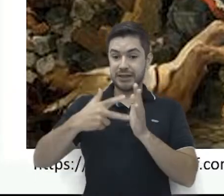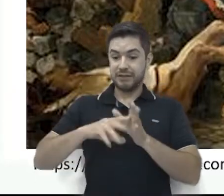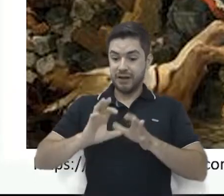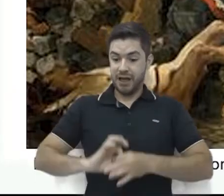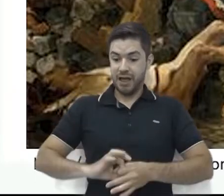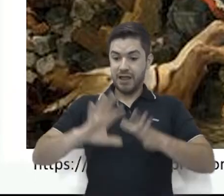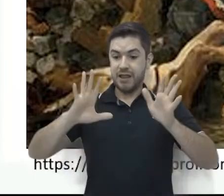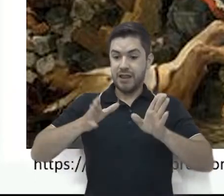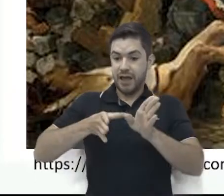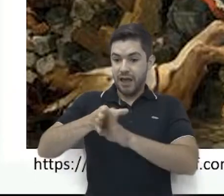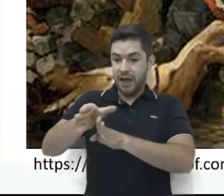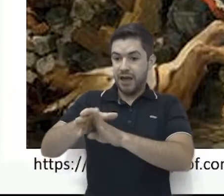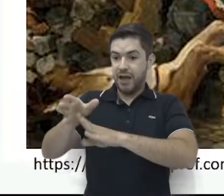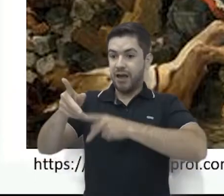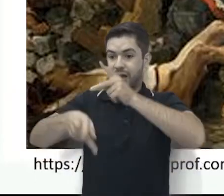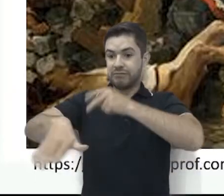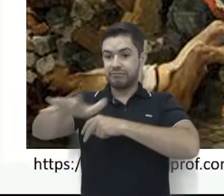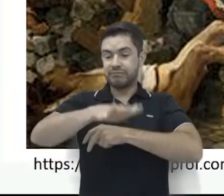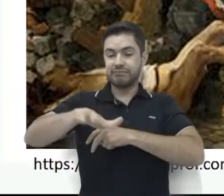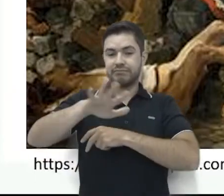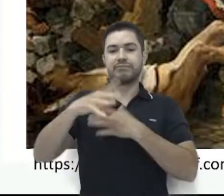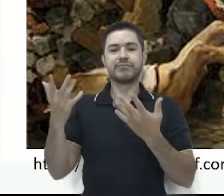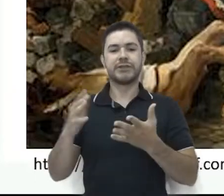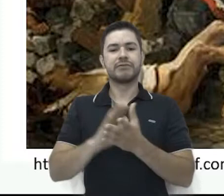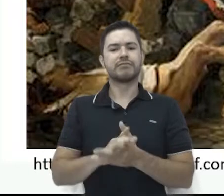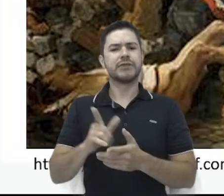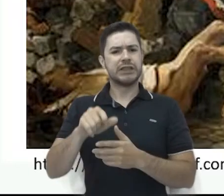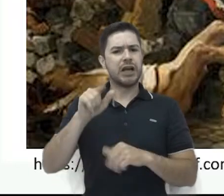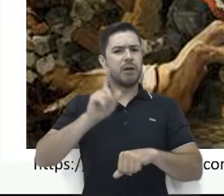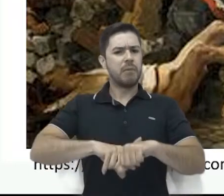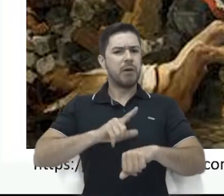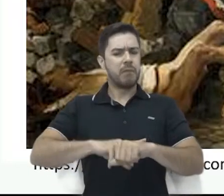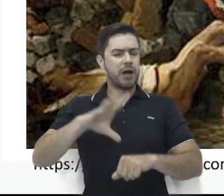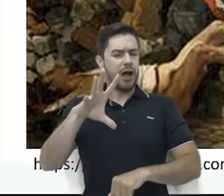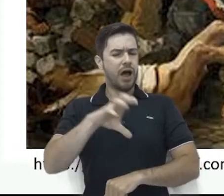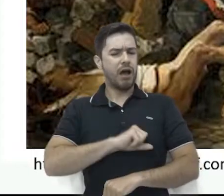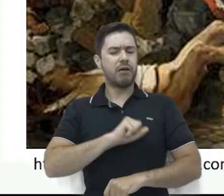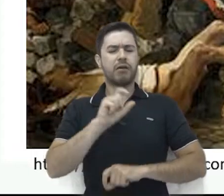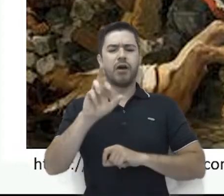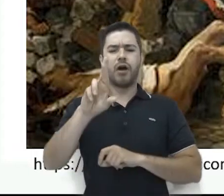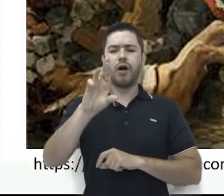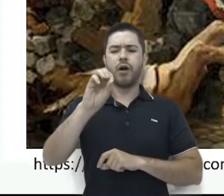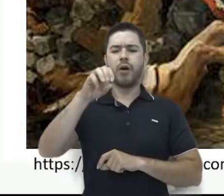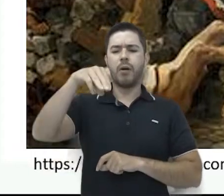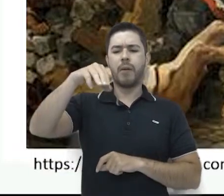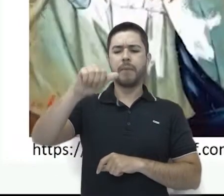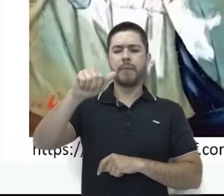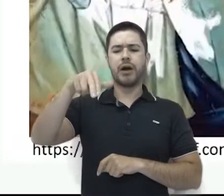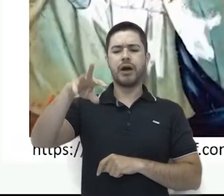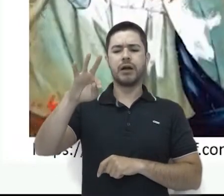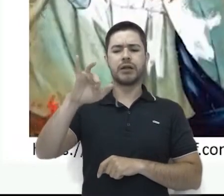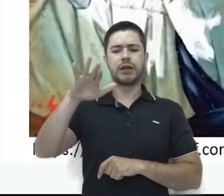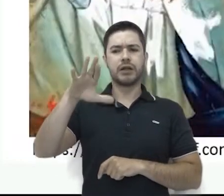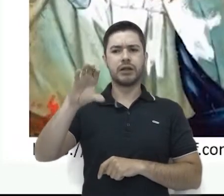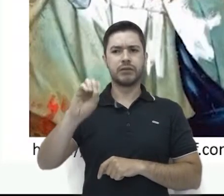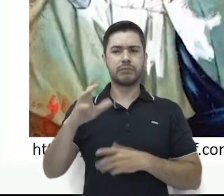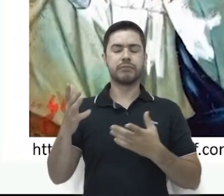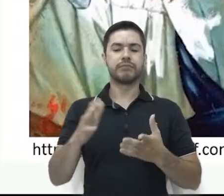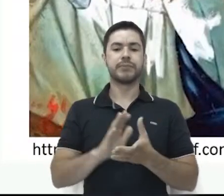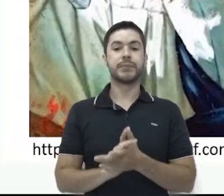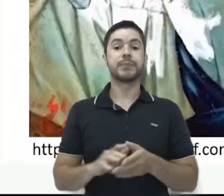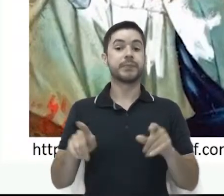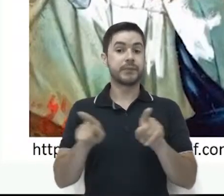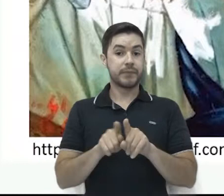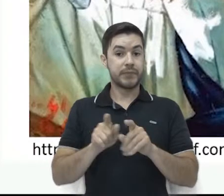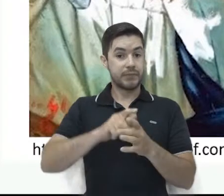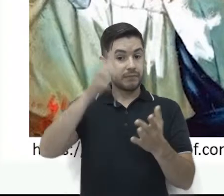o Povo. O romantismo foi um dos movimentos artísticos mais significativos da história da arte.